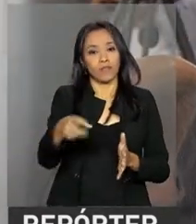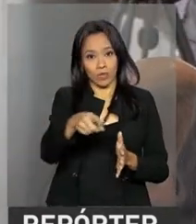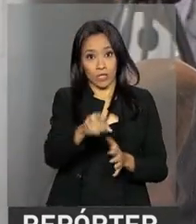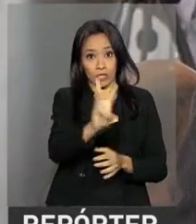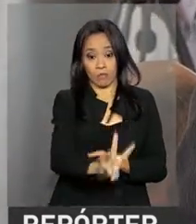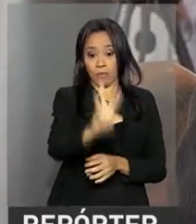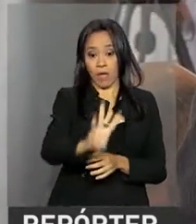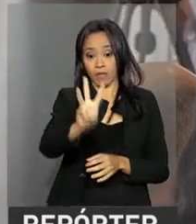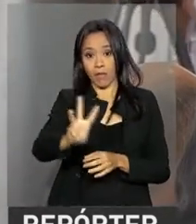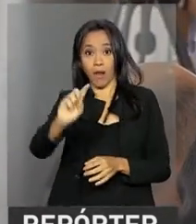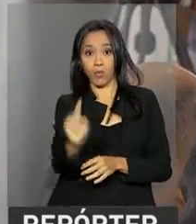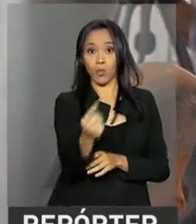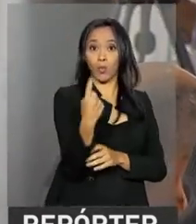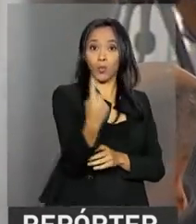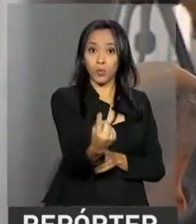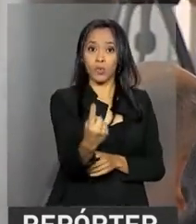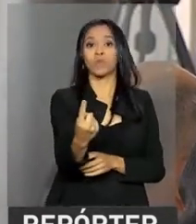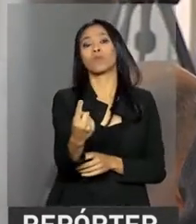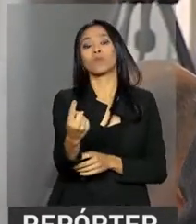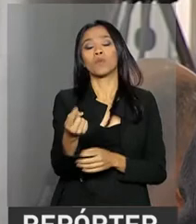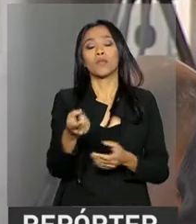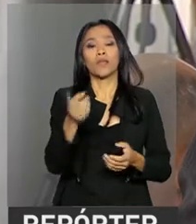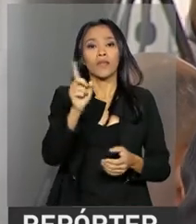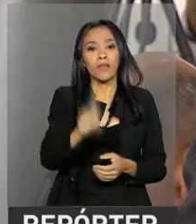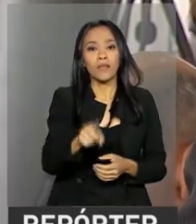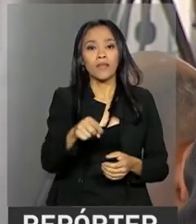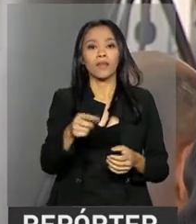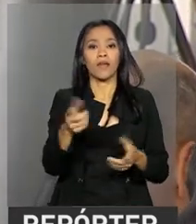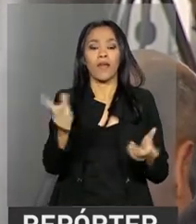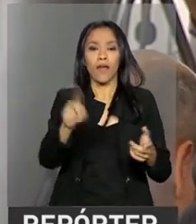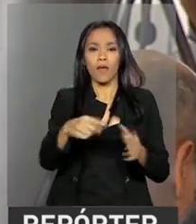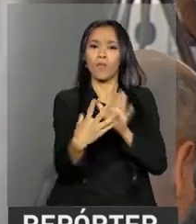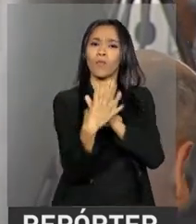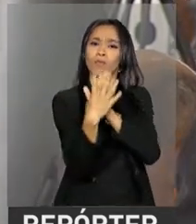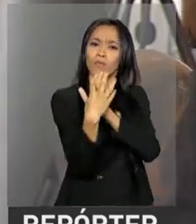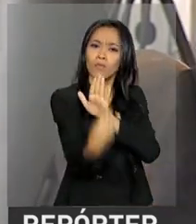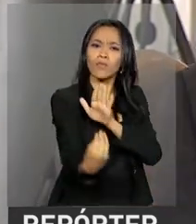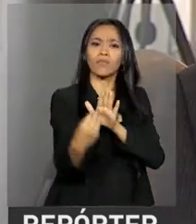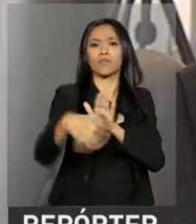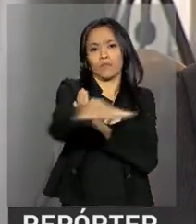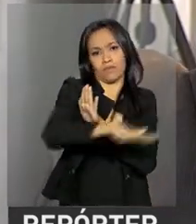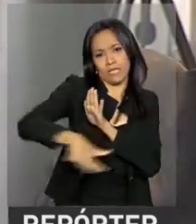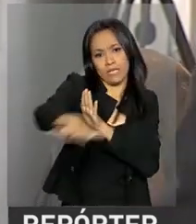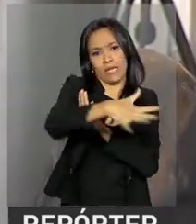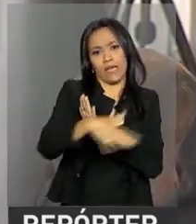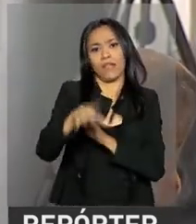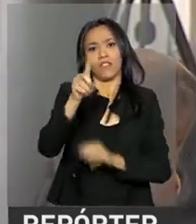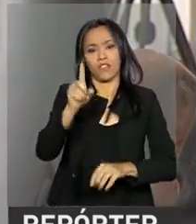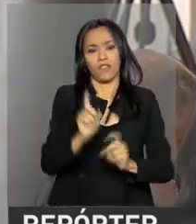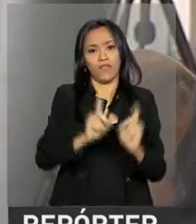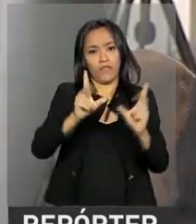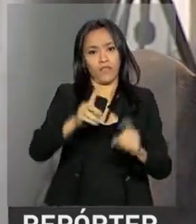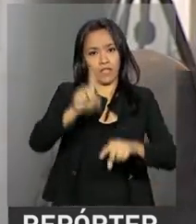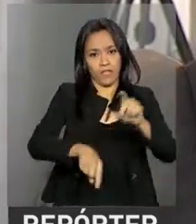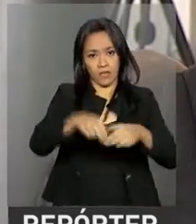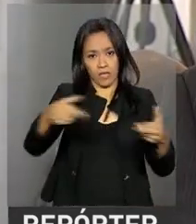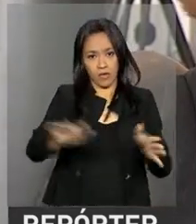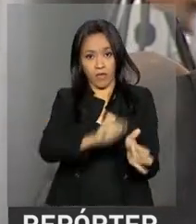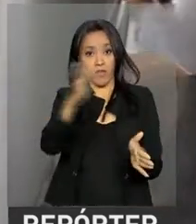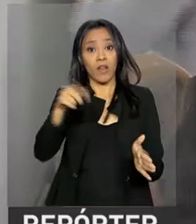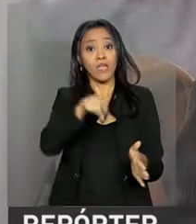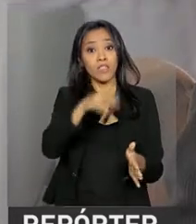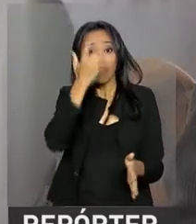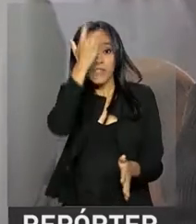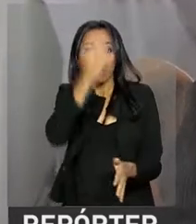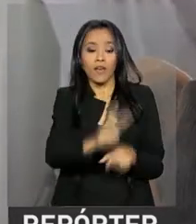Portal Único, né, do comércio exterior, chamada aí de novo processo de exportações, ela vai facilitar a interação aí